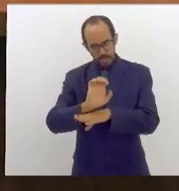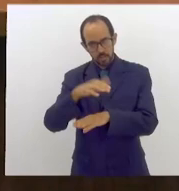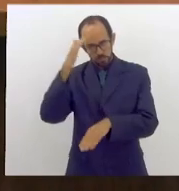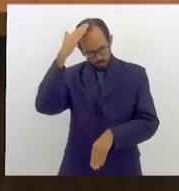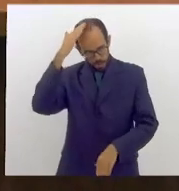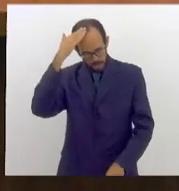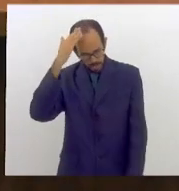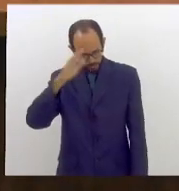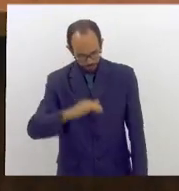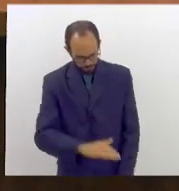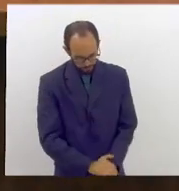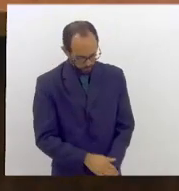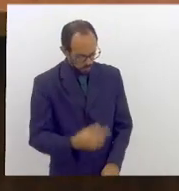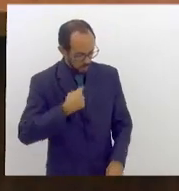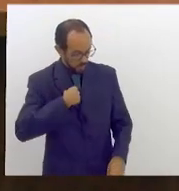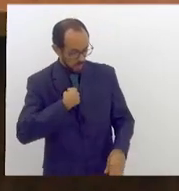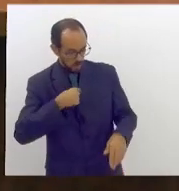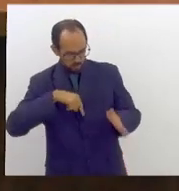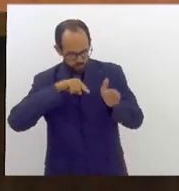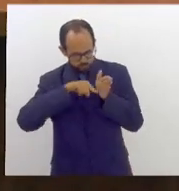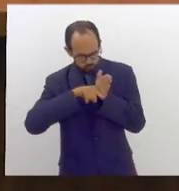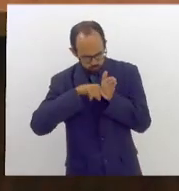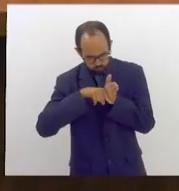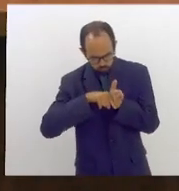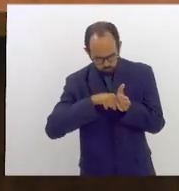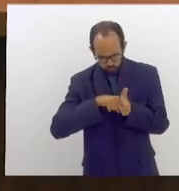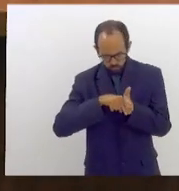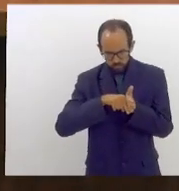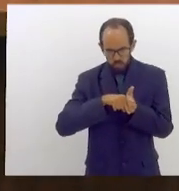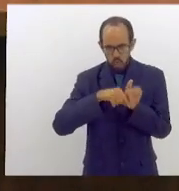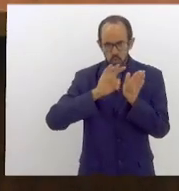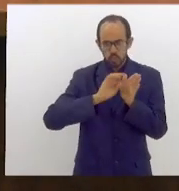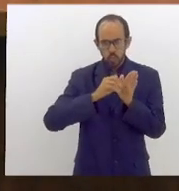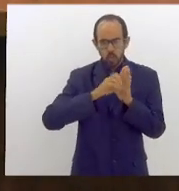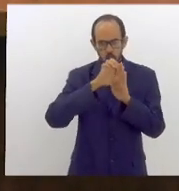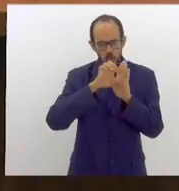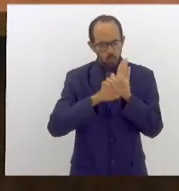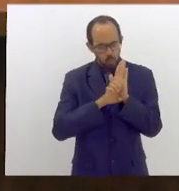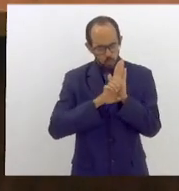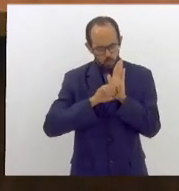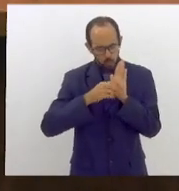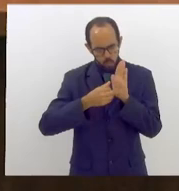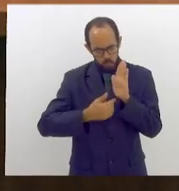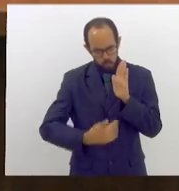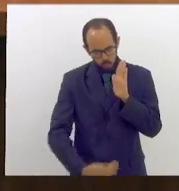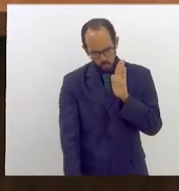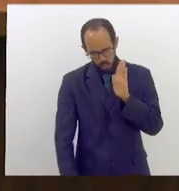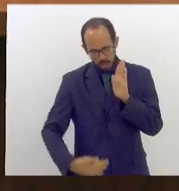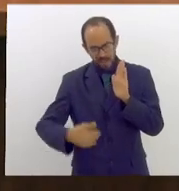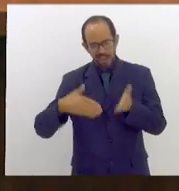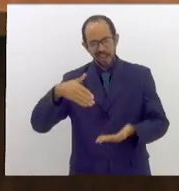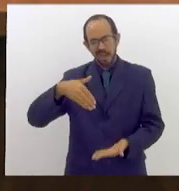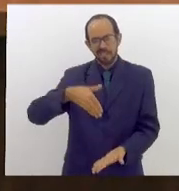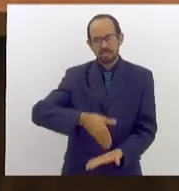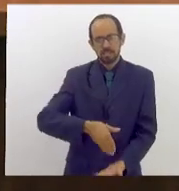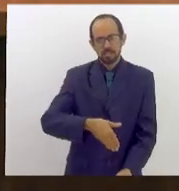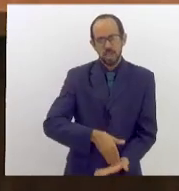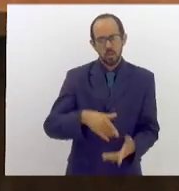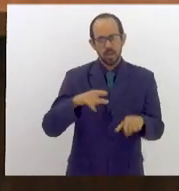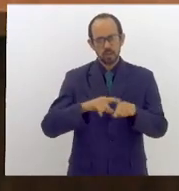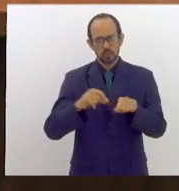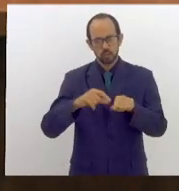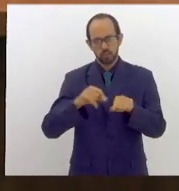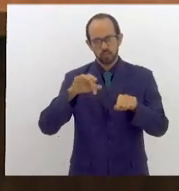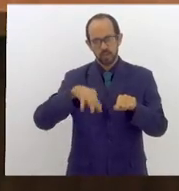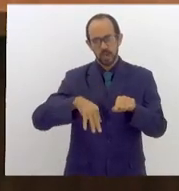cuidadosamente verifiquei desde a ementa até o último artigo e tinha